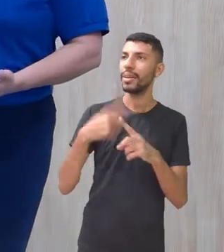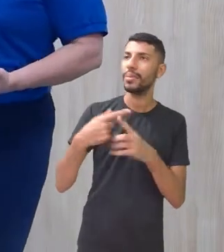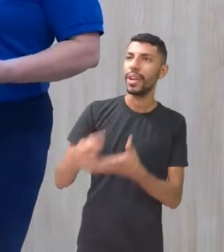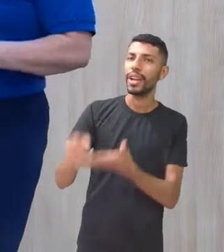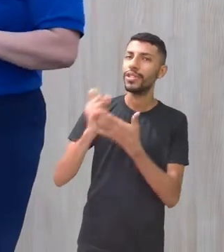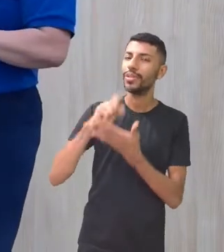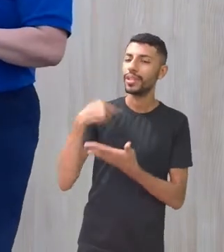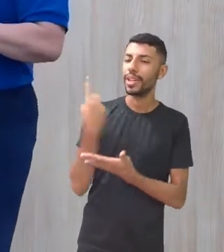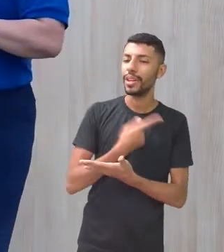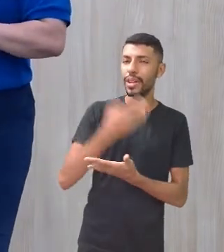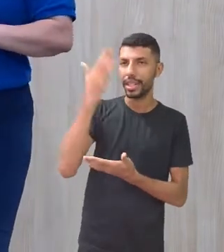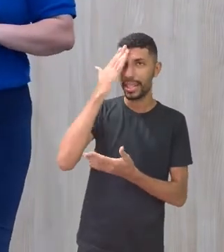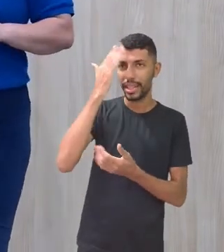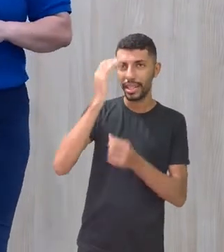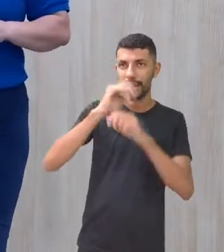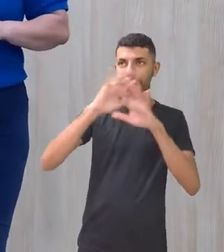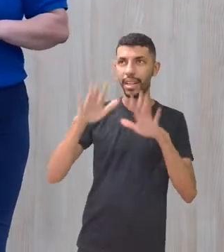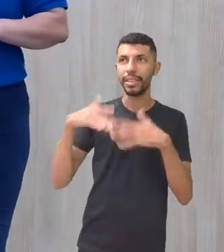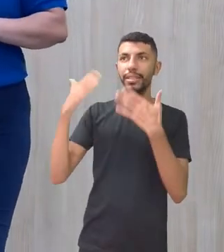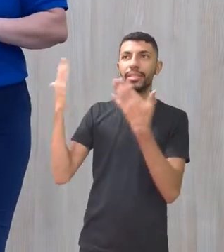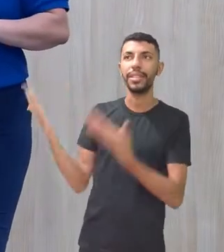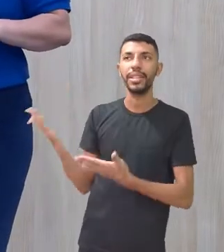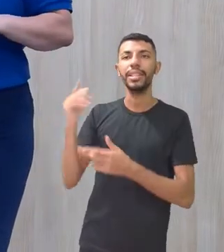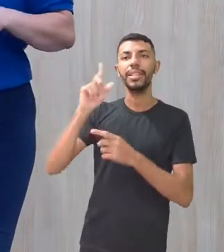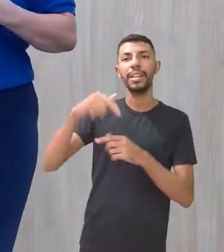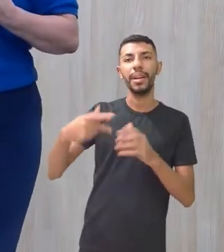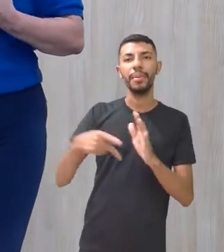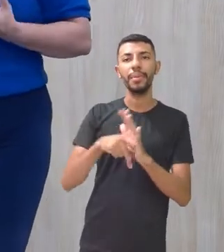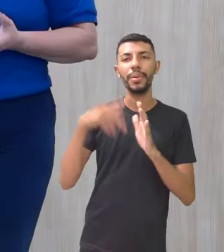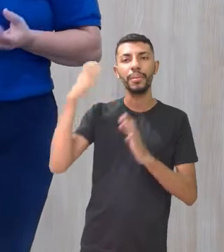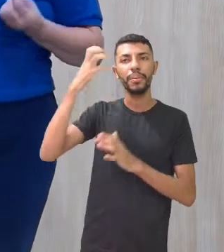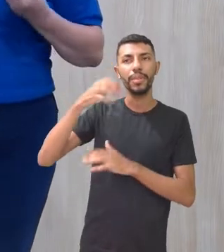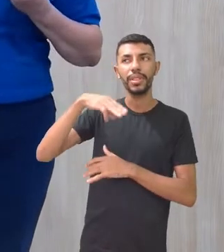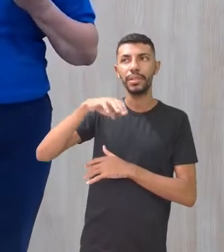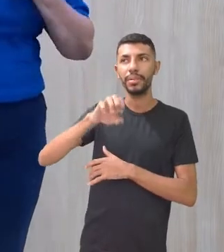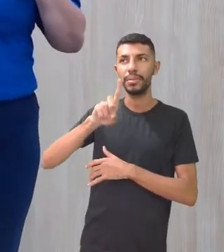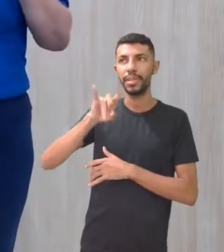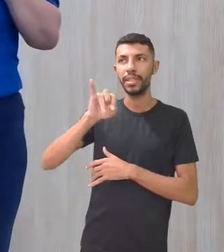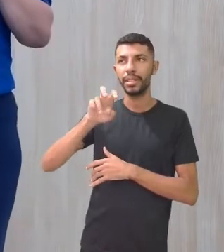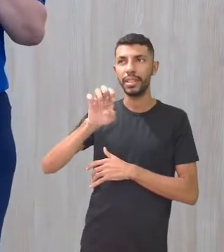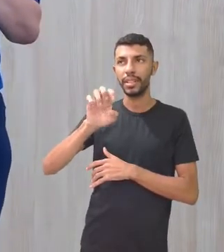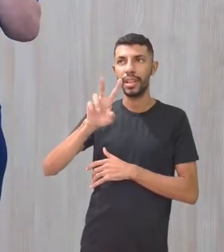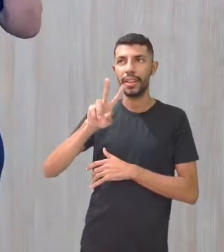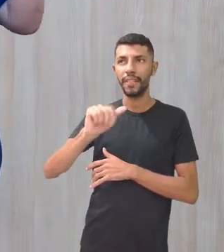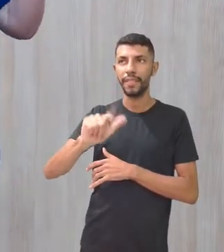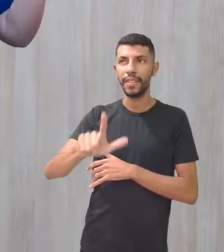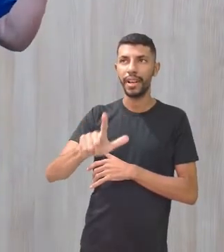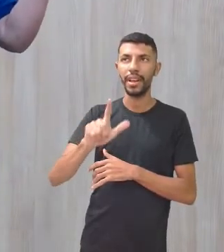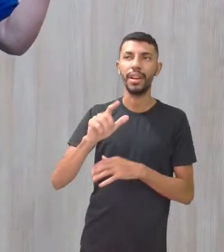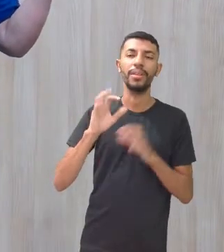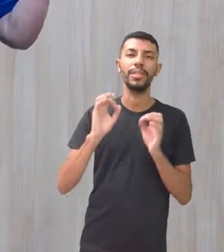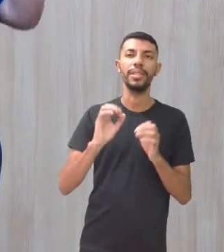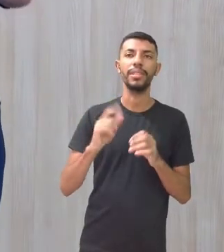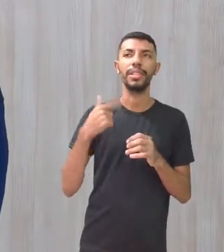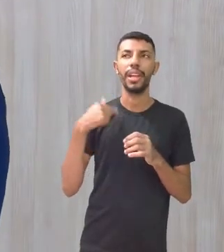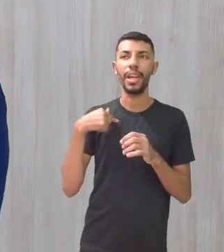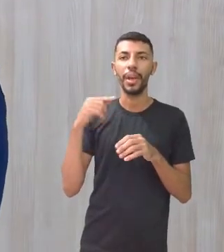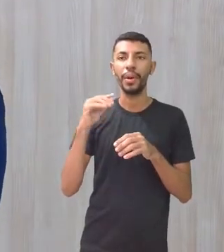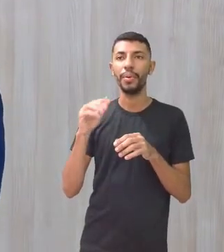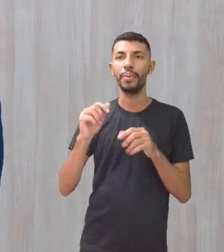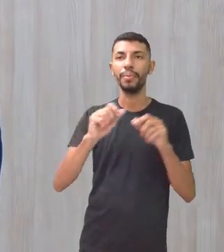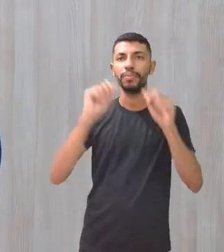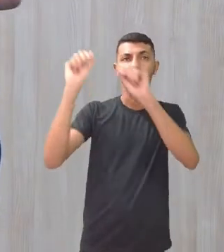né? Então, essa é uma música medieval, mas a gente vai voltar um pouquinho ainda. Eu dei um pulinho